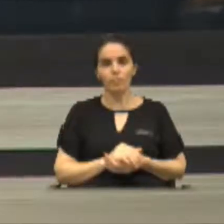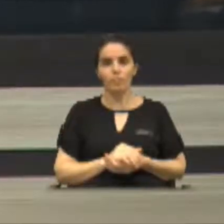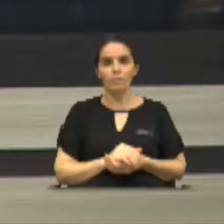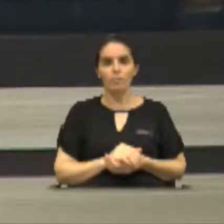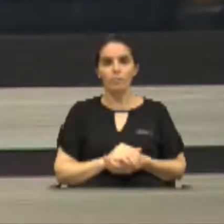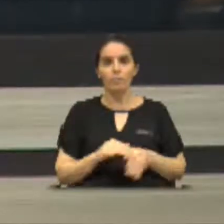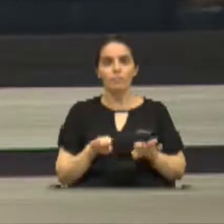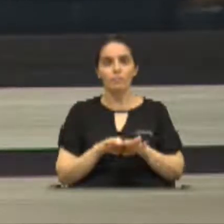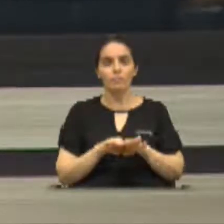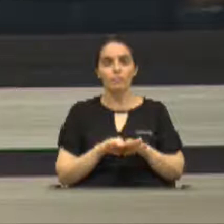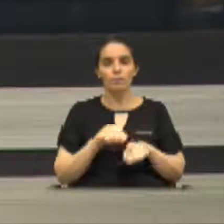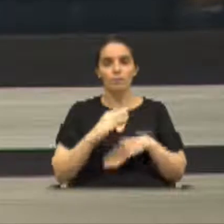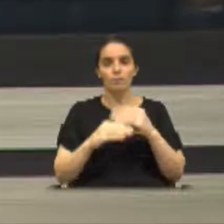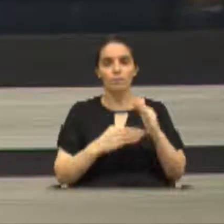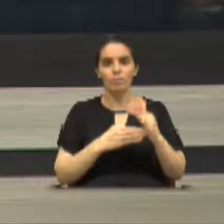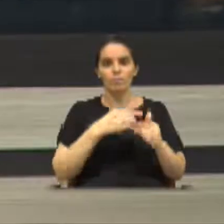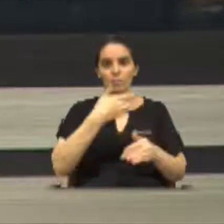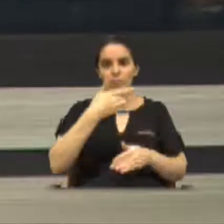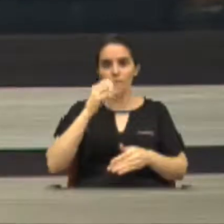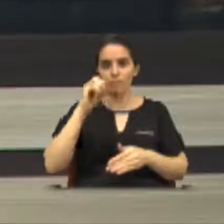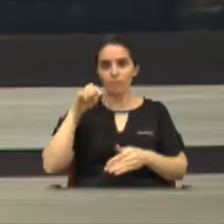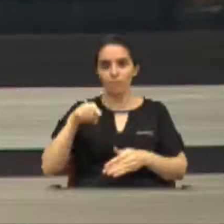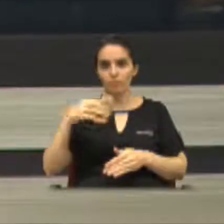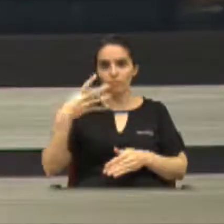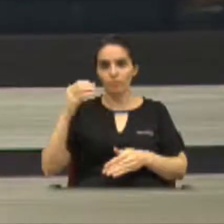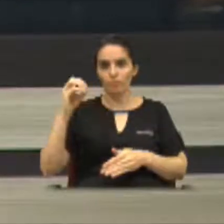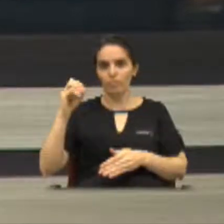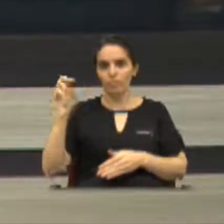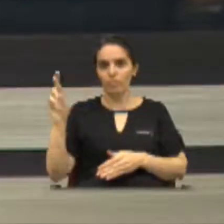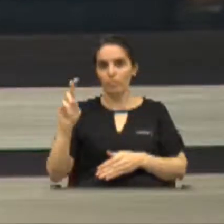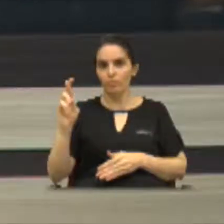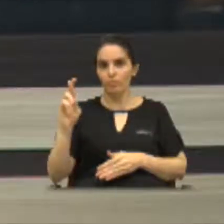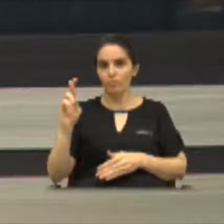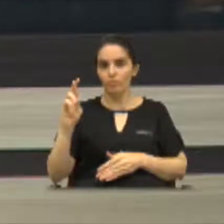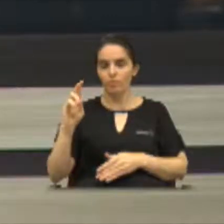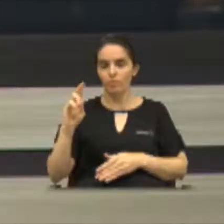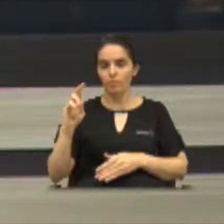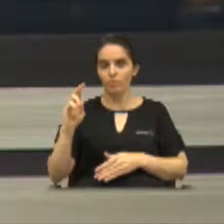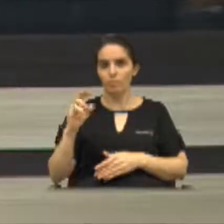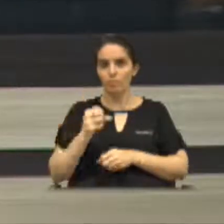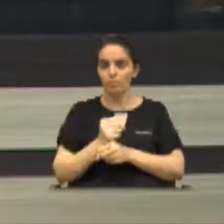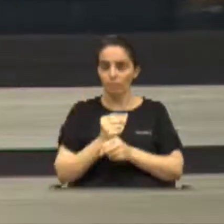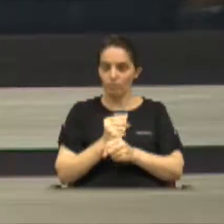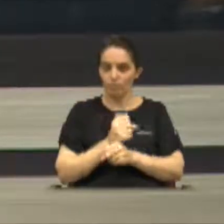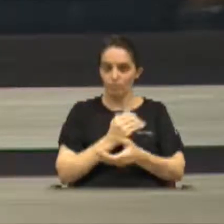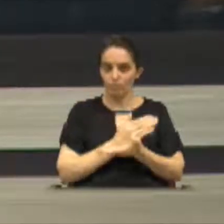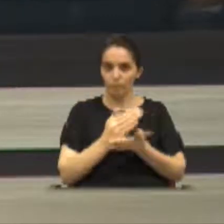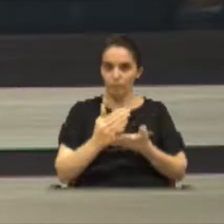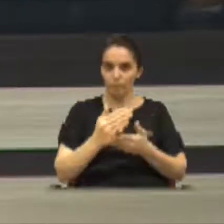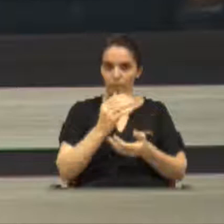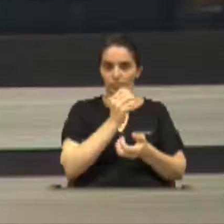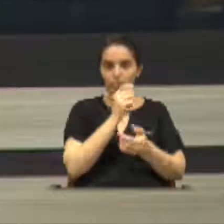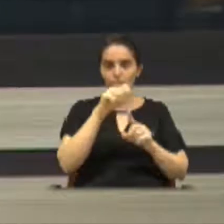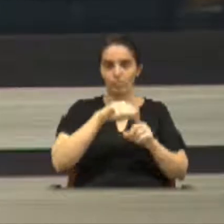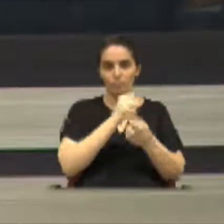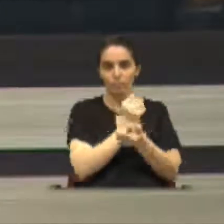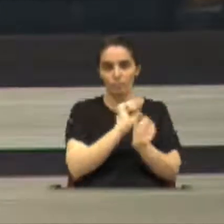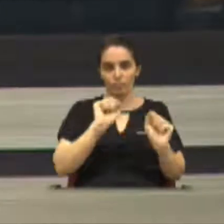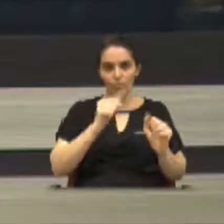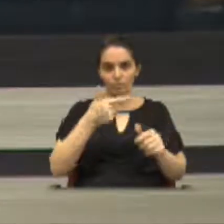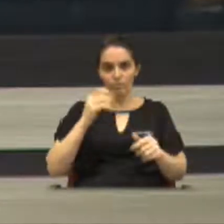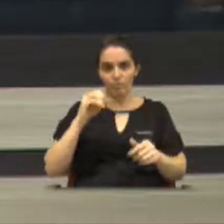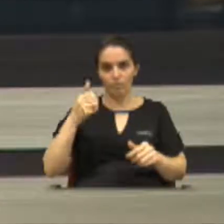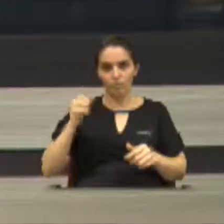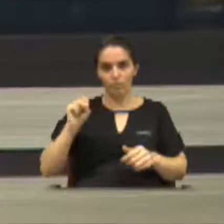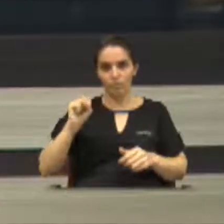e destinar até R$ 2.400.000 durante o período de 12 meses, a partir de maio de 2018,